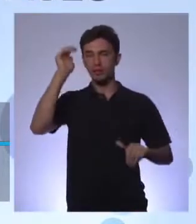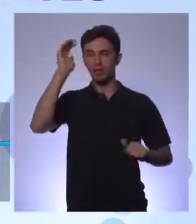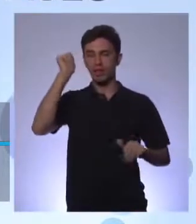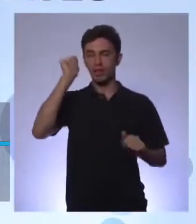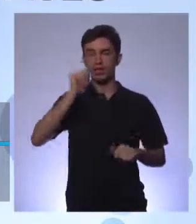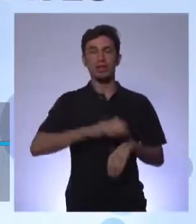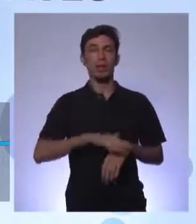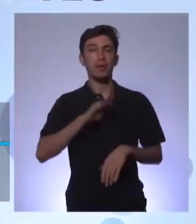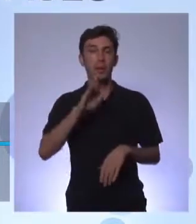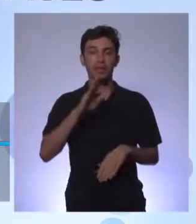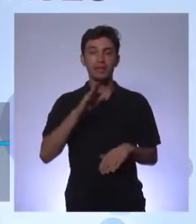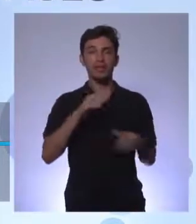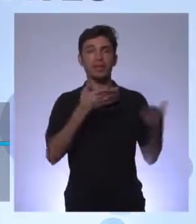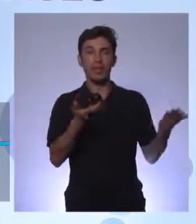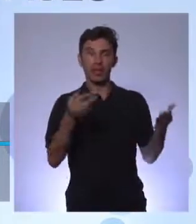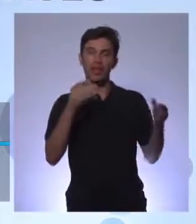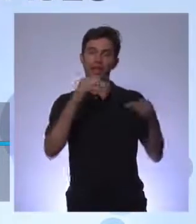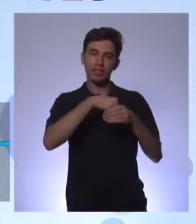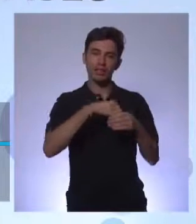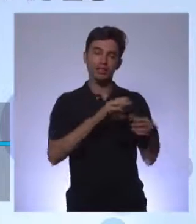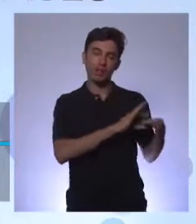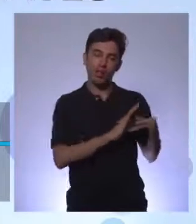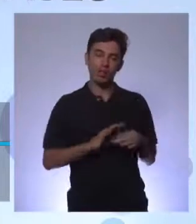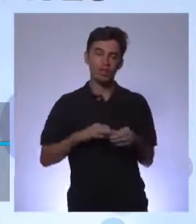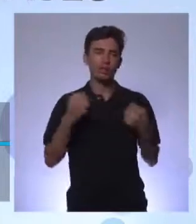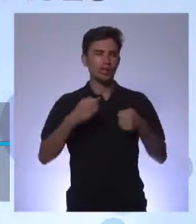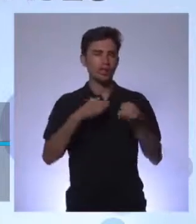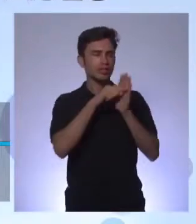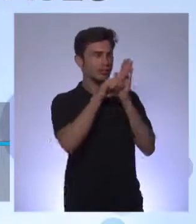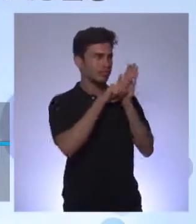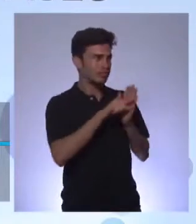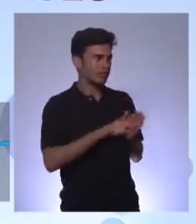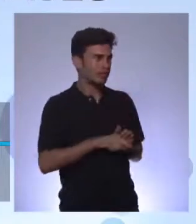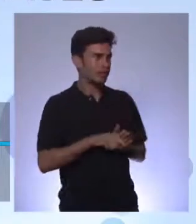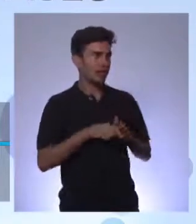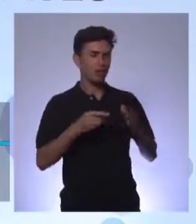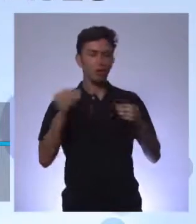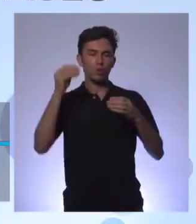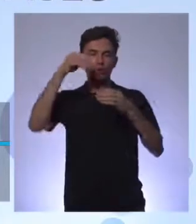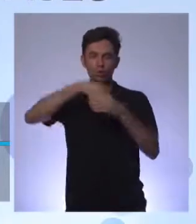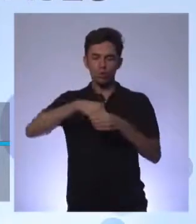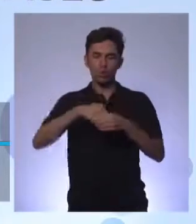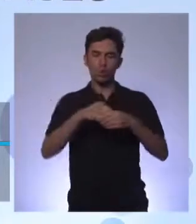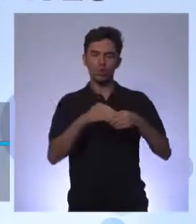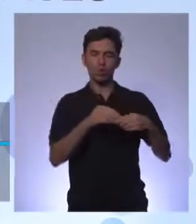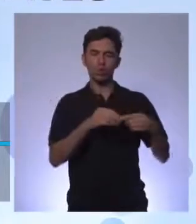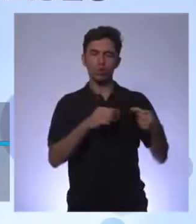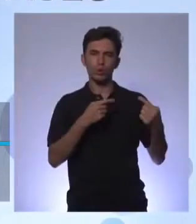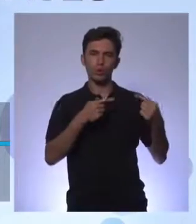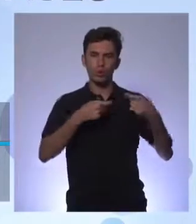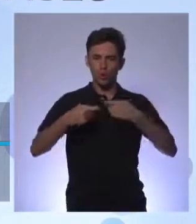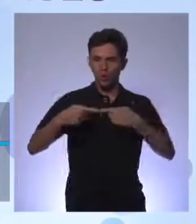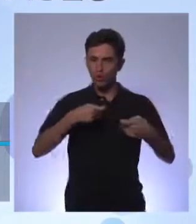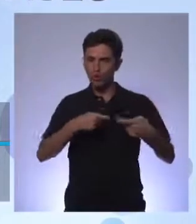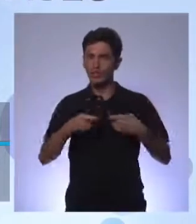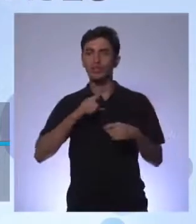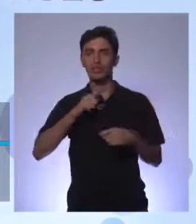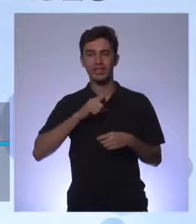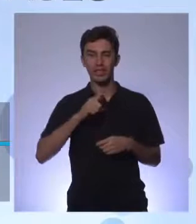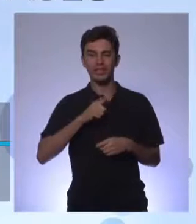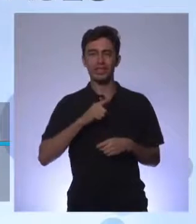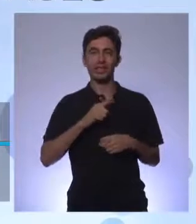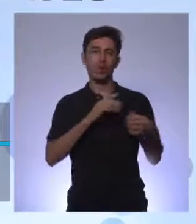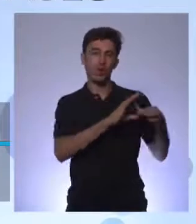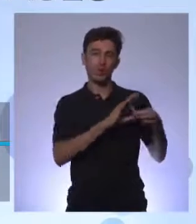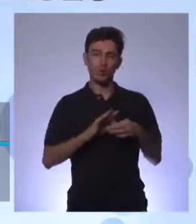nós precisamos analisar aí os conflitos internos, o contexto interno de cada